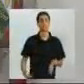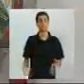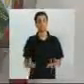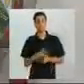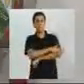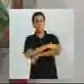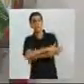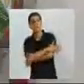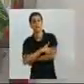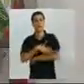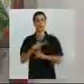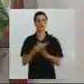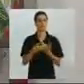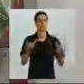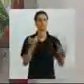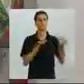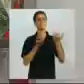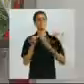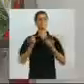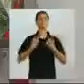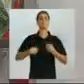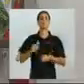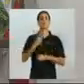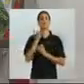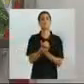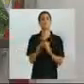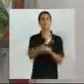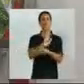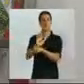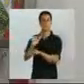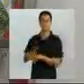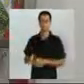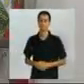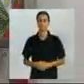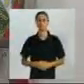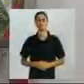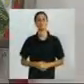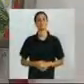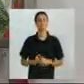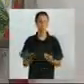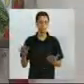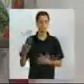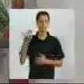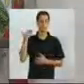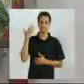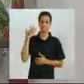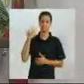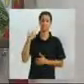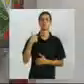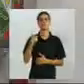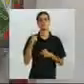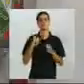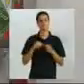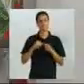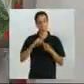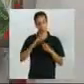praças nós precisamos, falamos do socorro. E nós, eu até faria menção na sessão passada, mas não consegui,